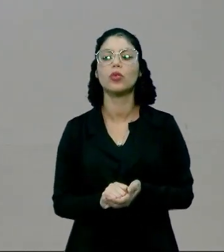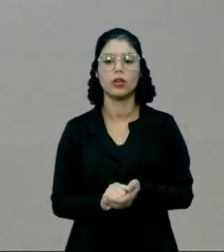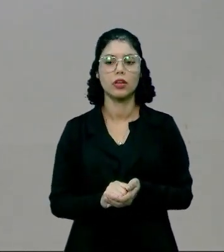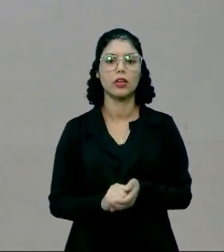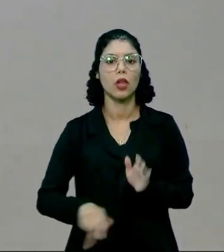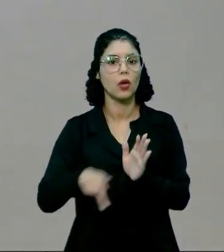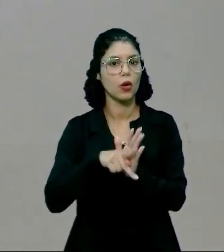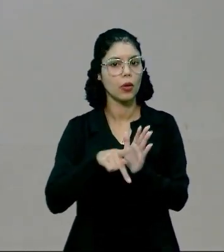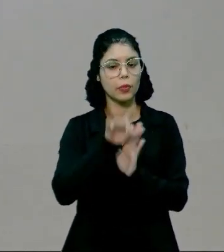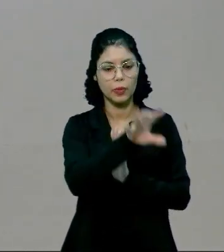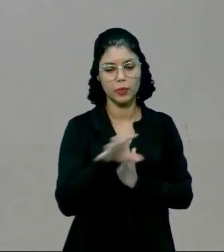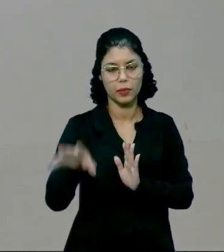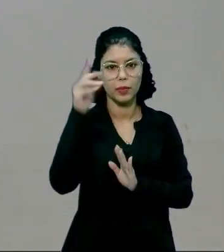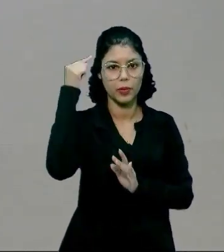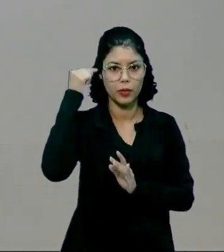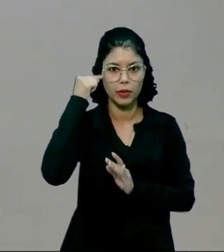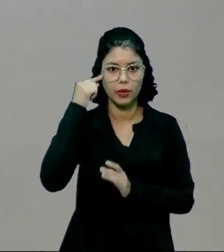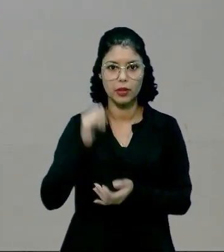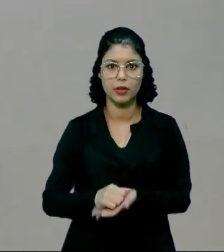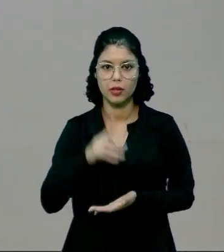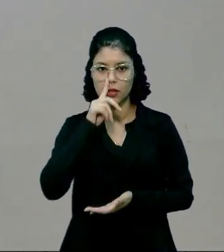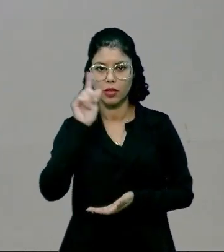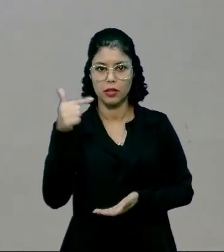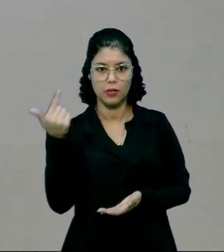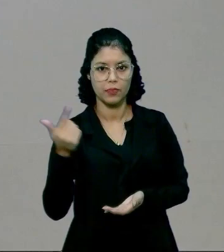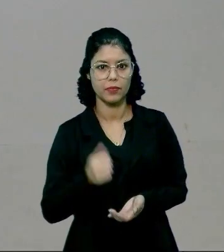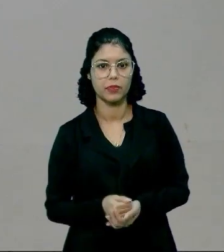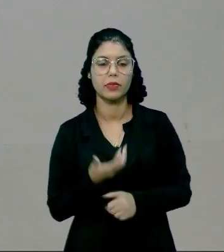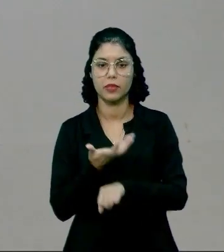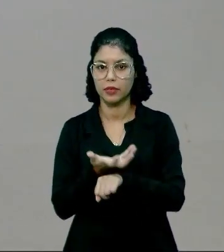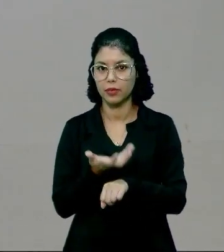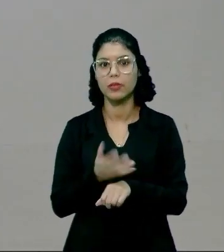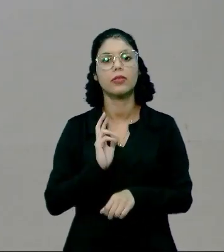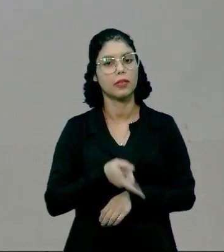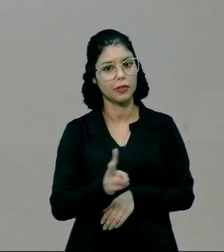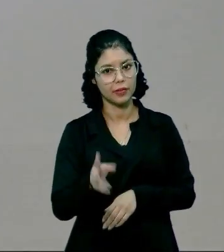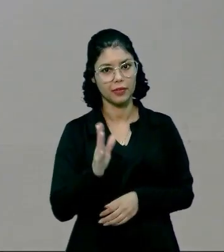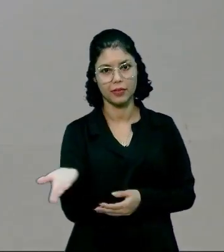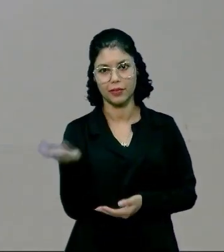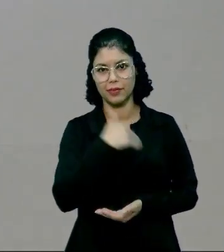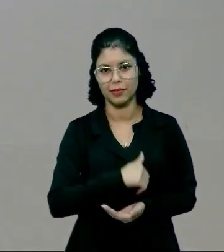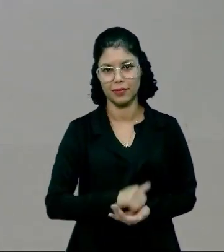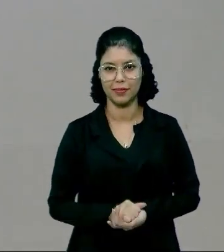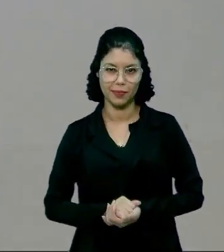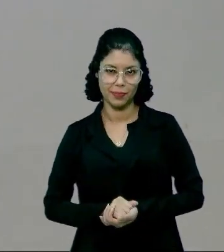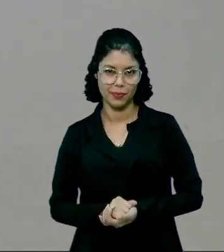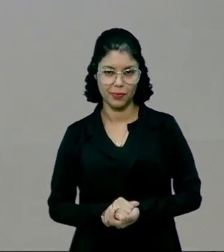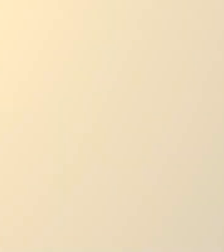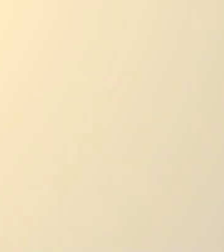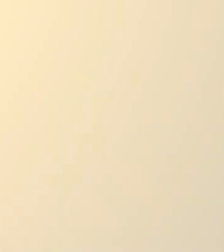construindo o seu mapa mental. Quer assistir outras aulas de outras disciplinas? Continua com a gente.